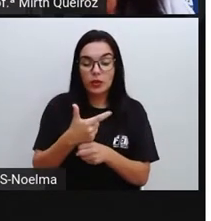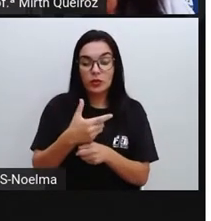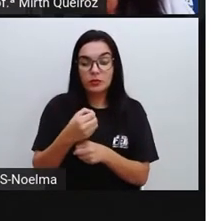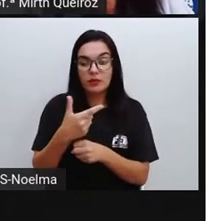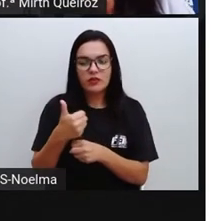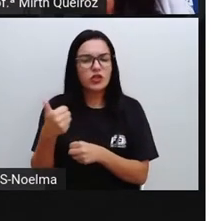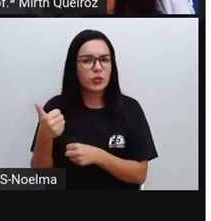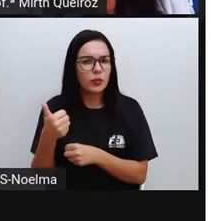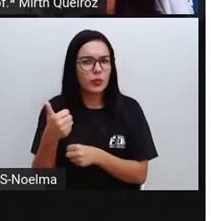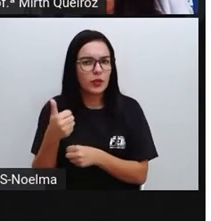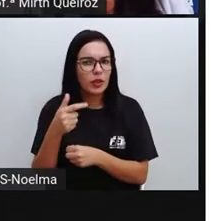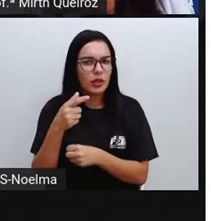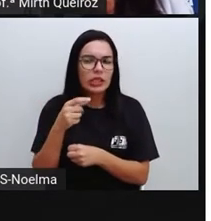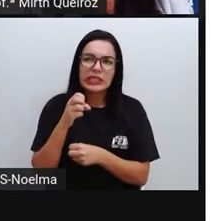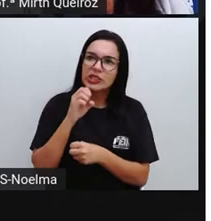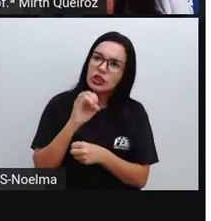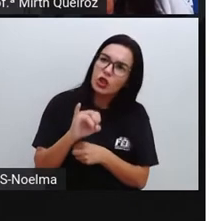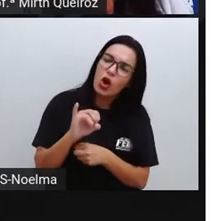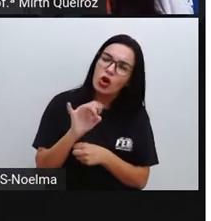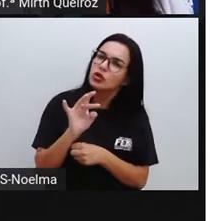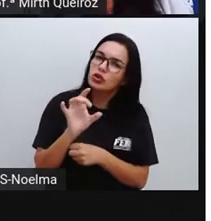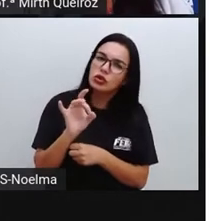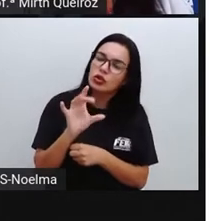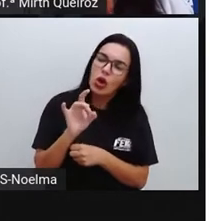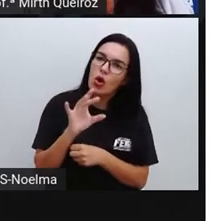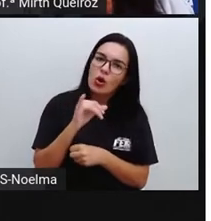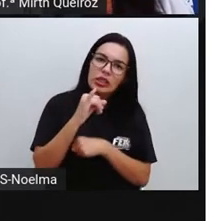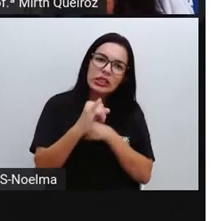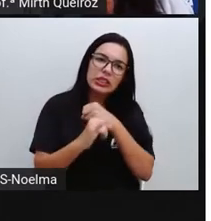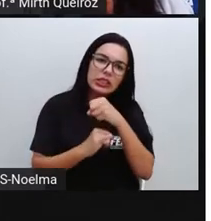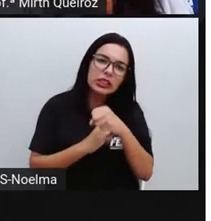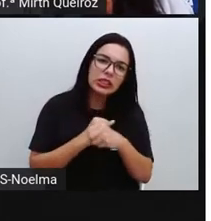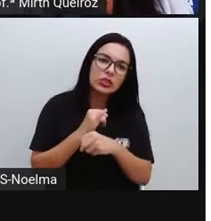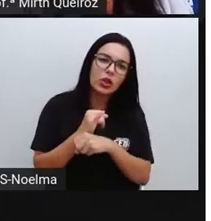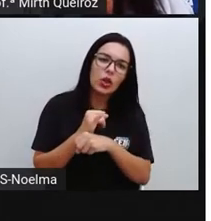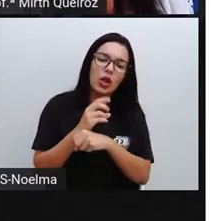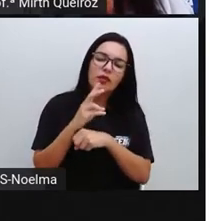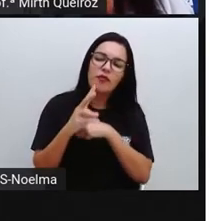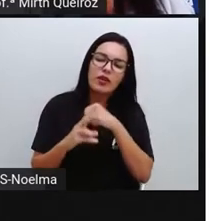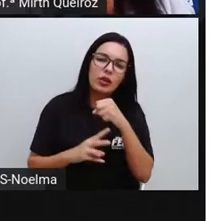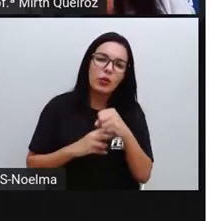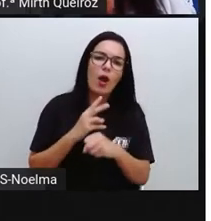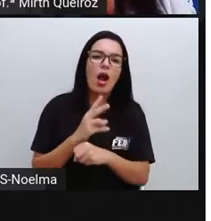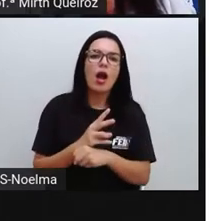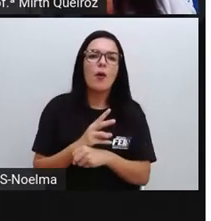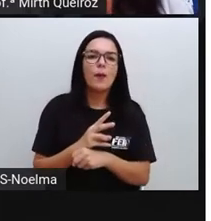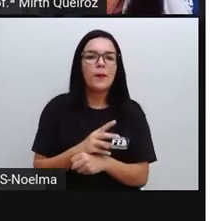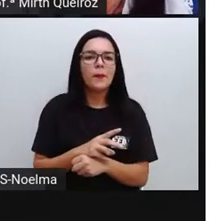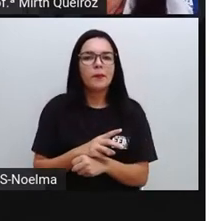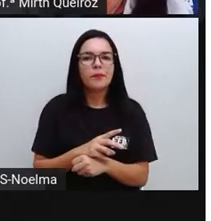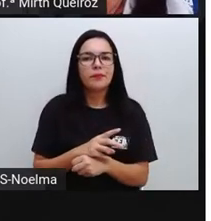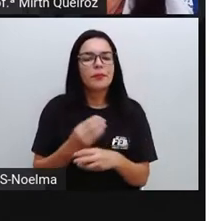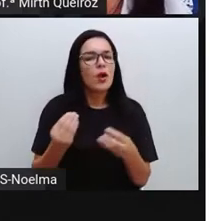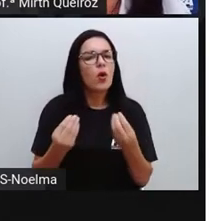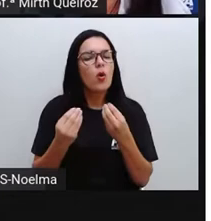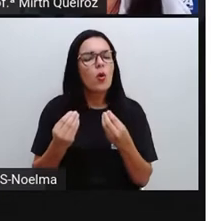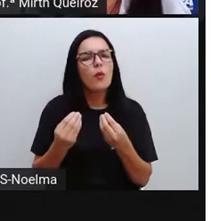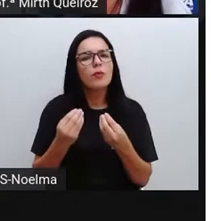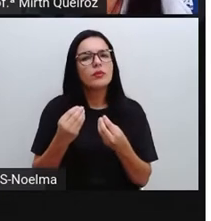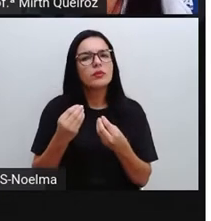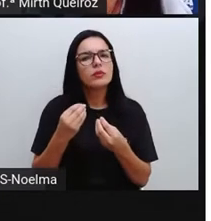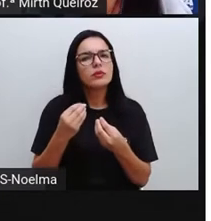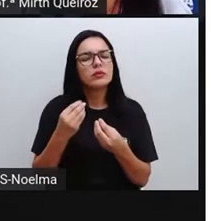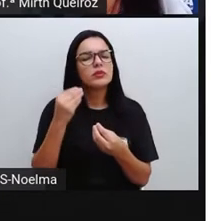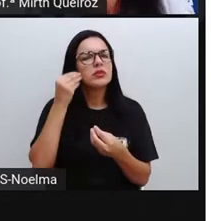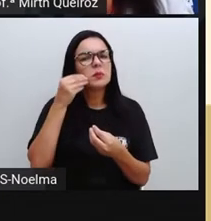foi de forma híbrida, híbrida não, de forma virtual, perdão, como é que foi essa experiência